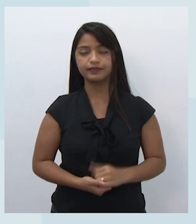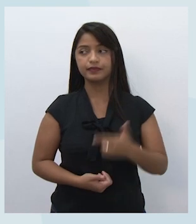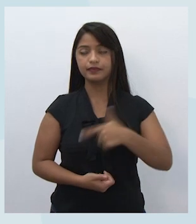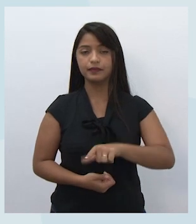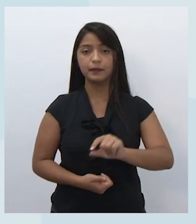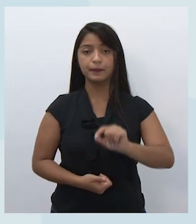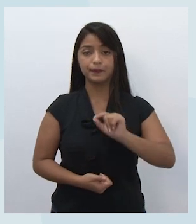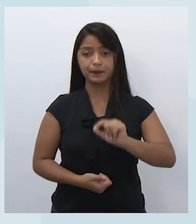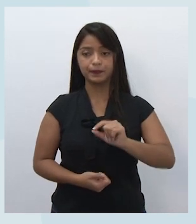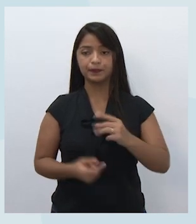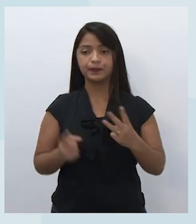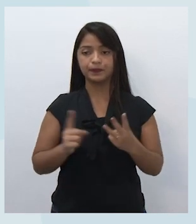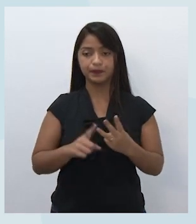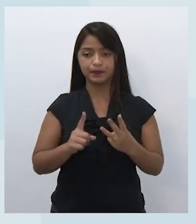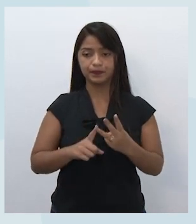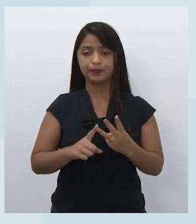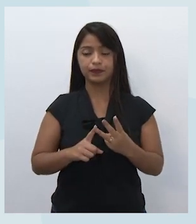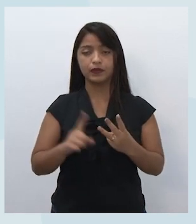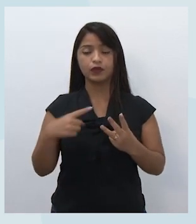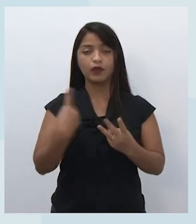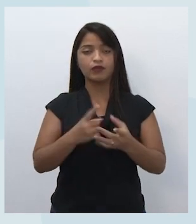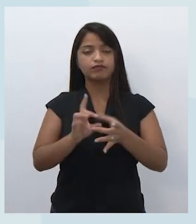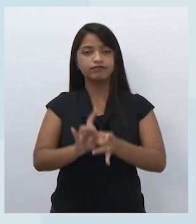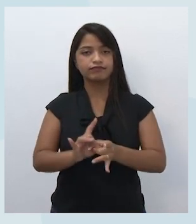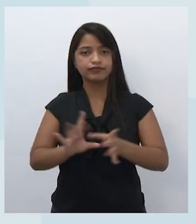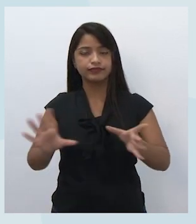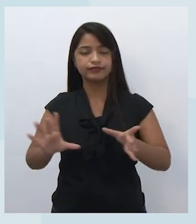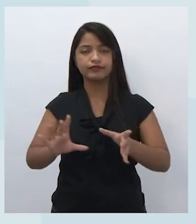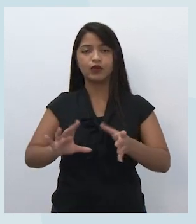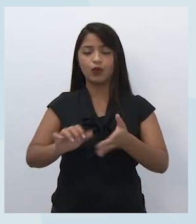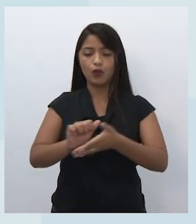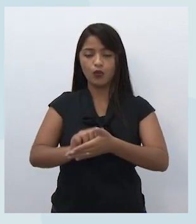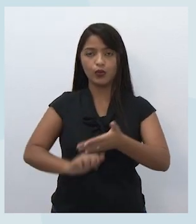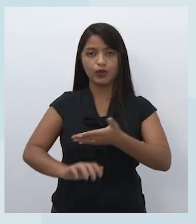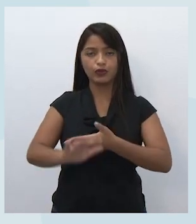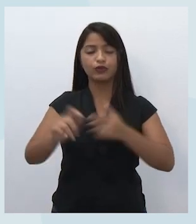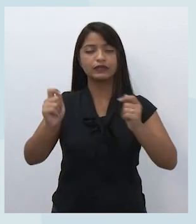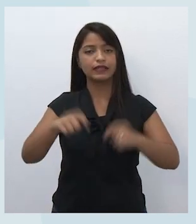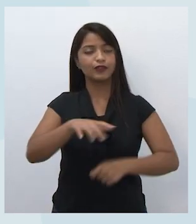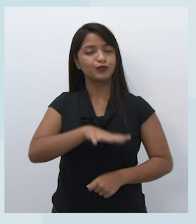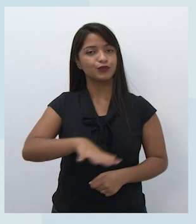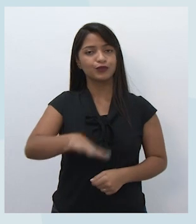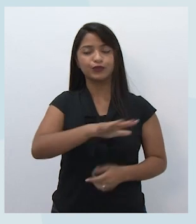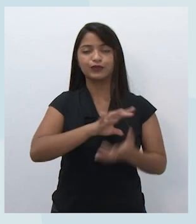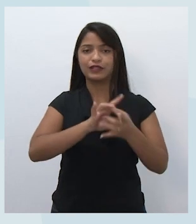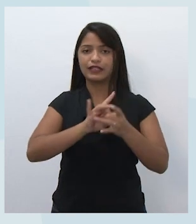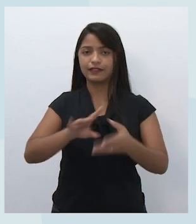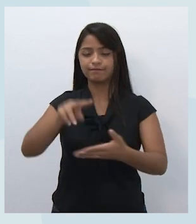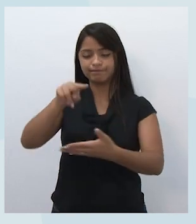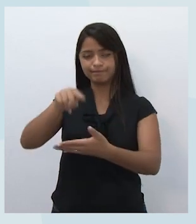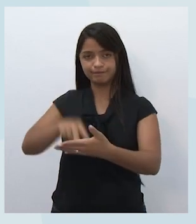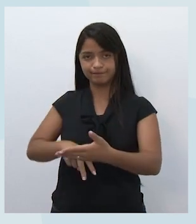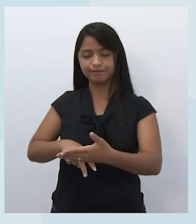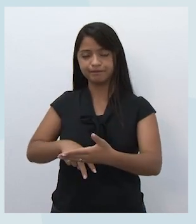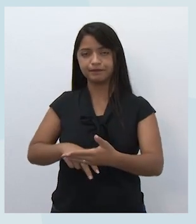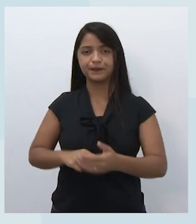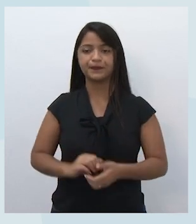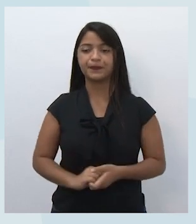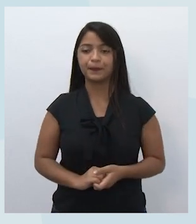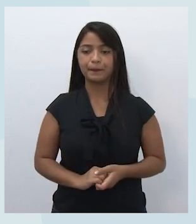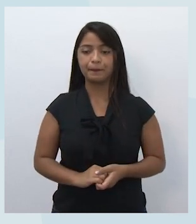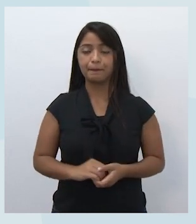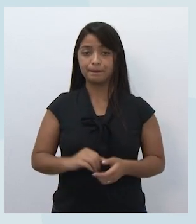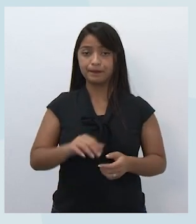Além disso, disponibilizamos a primeira versão do currículo para consulta pública. E após seu término, fizemos